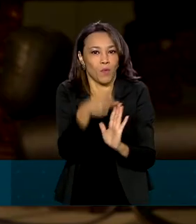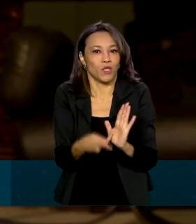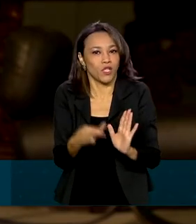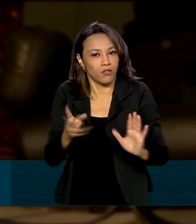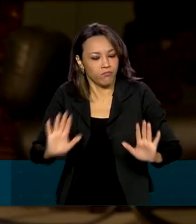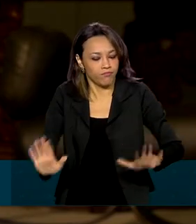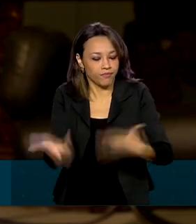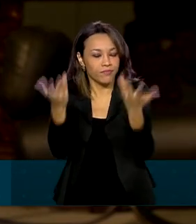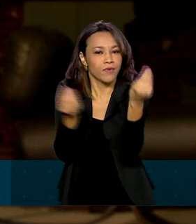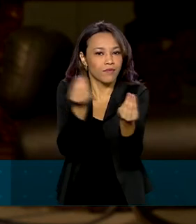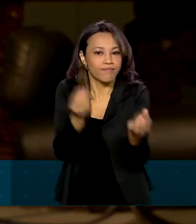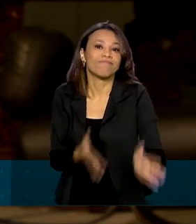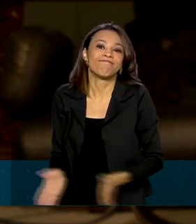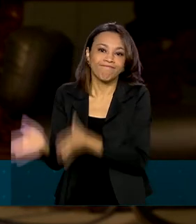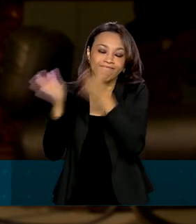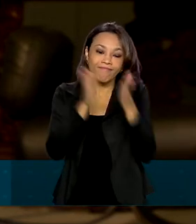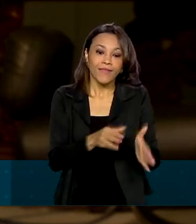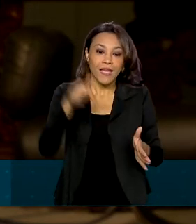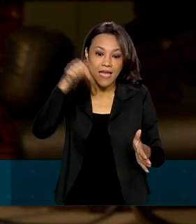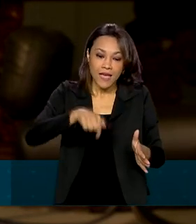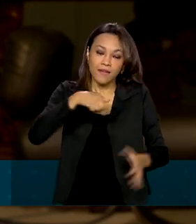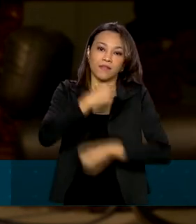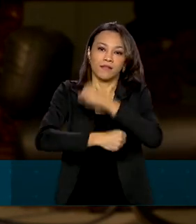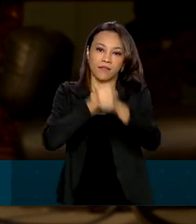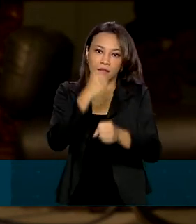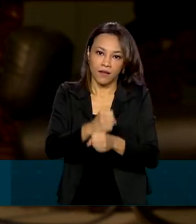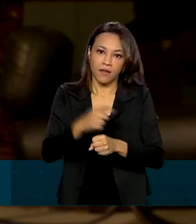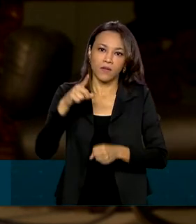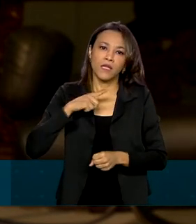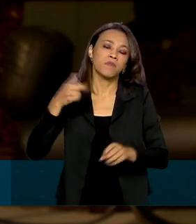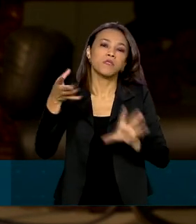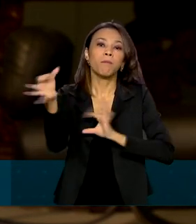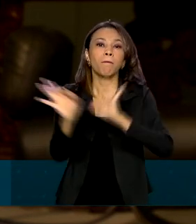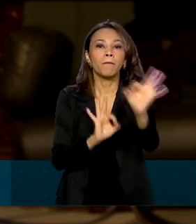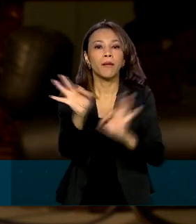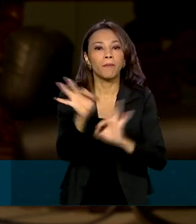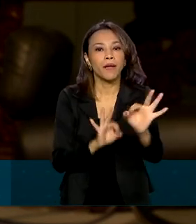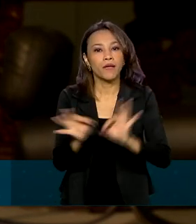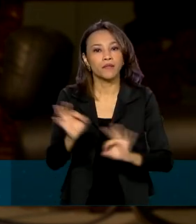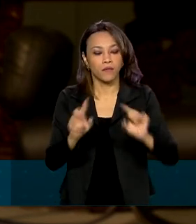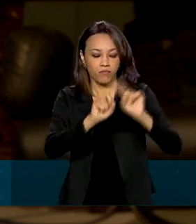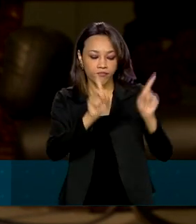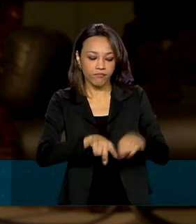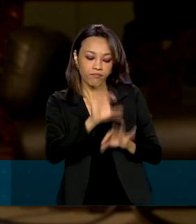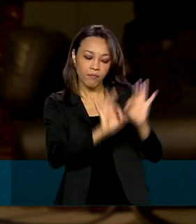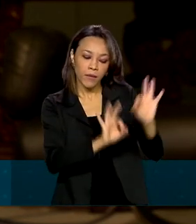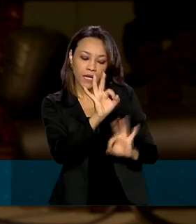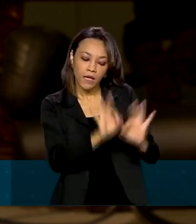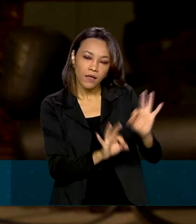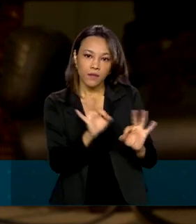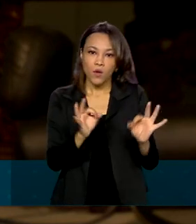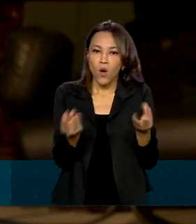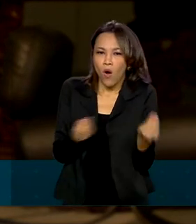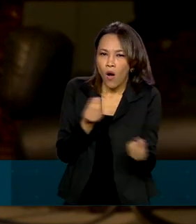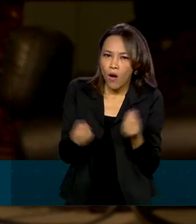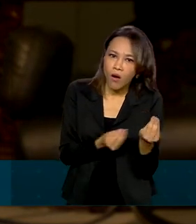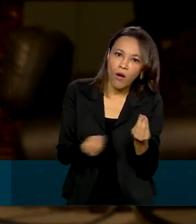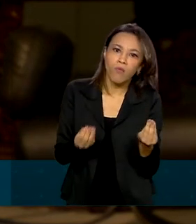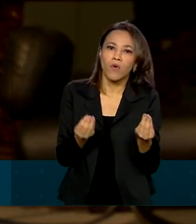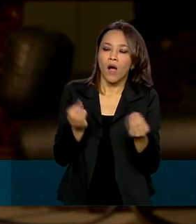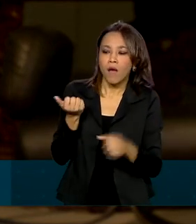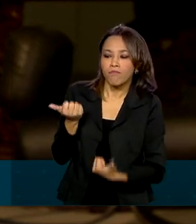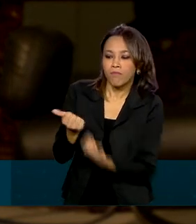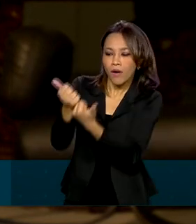Nessa segunda fase, que é esse ano, nós temos a preparação dos planos locais, vamos dizer, como desenvolver aquela